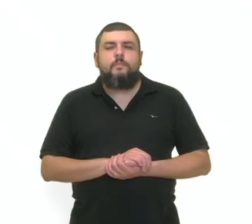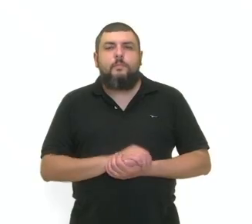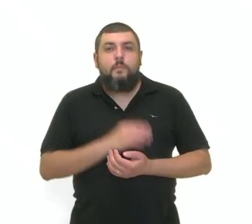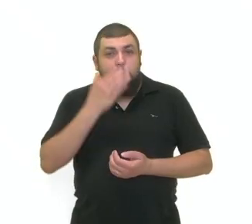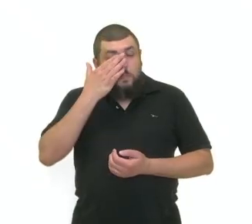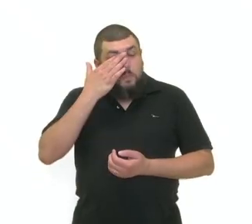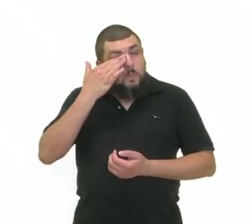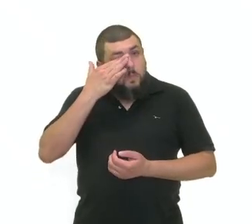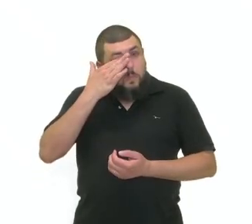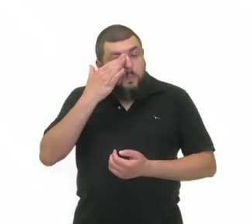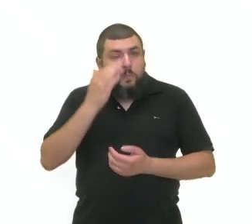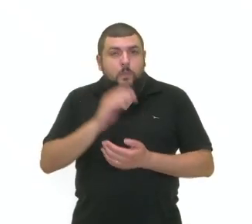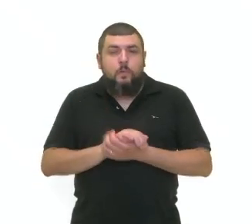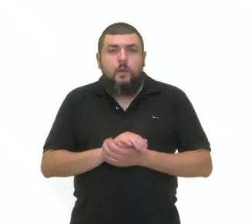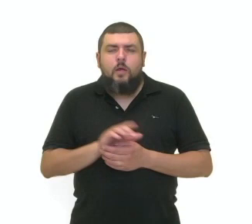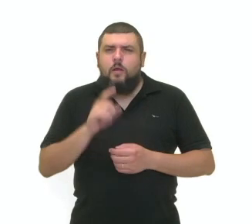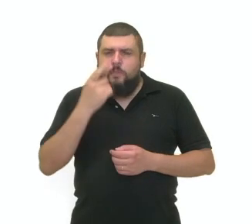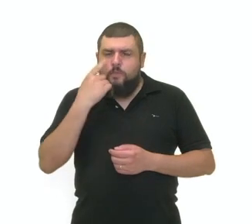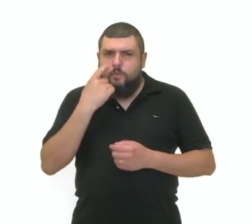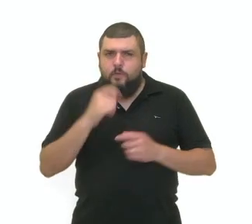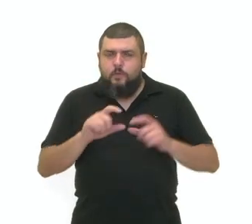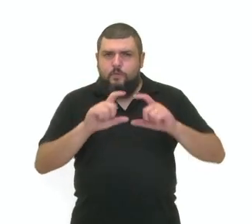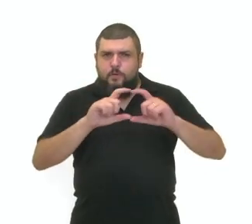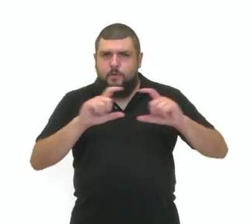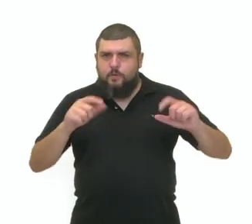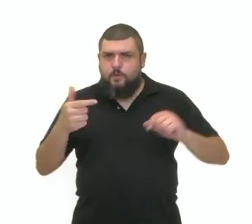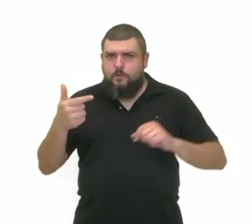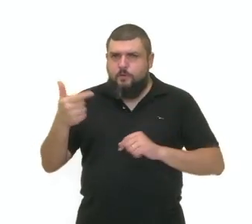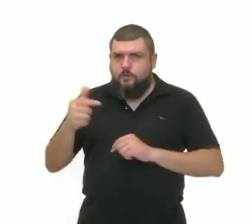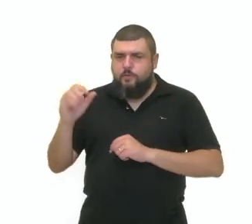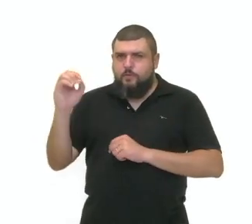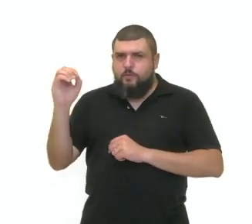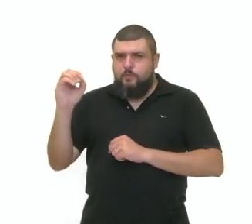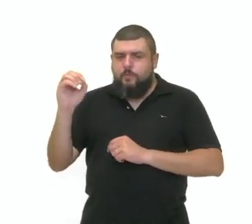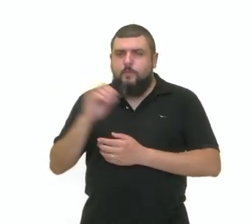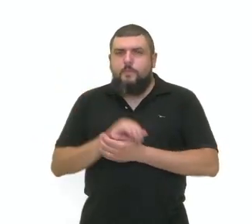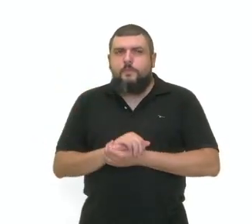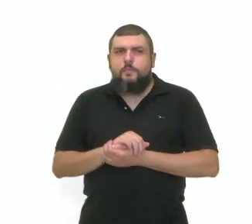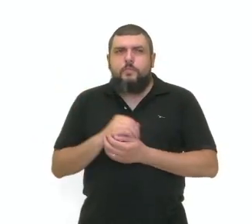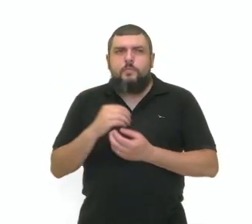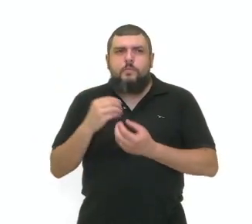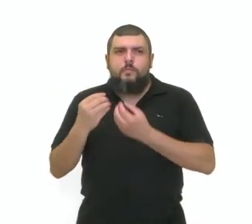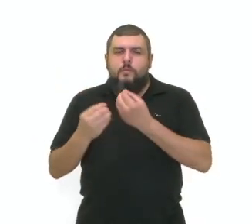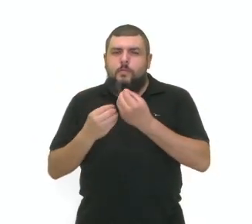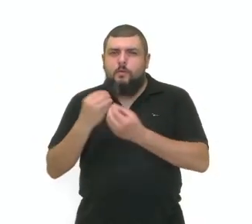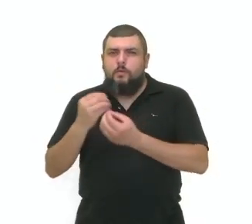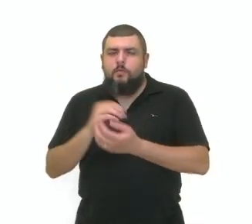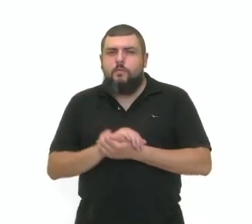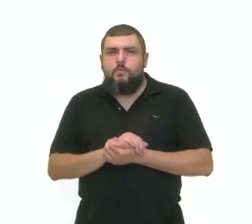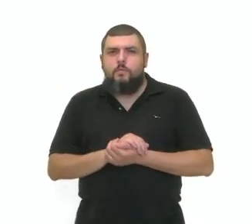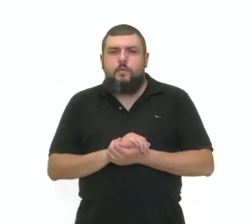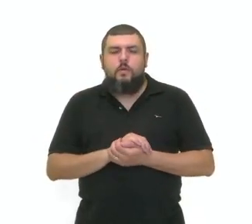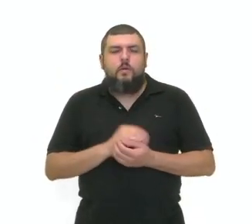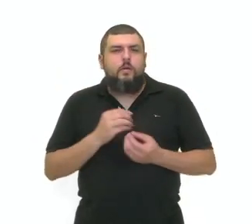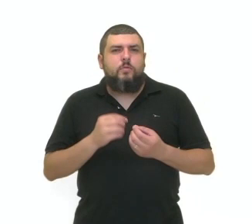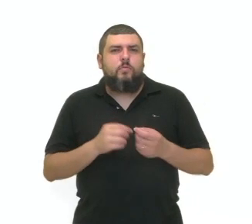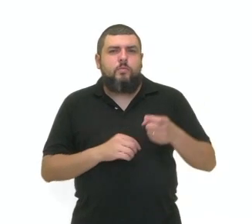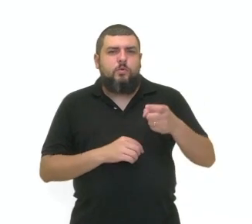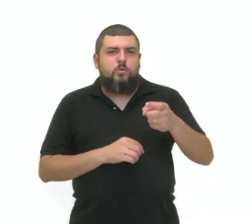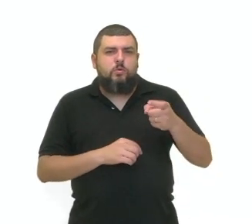segundo grau definida como sem solução dentro do conjunto dos números reais até agora, que eu tenho esta